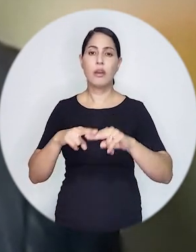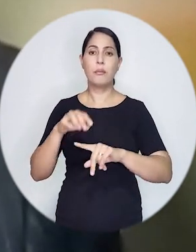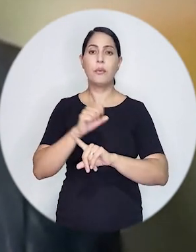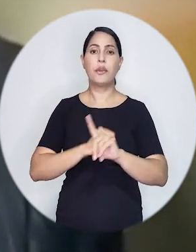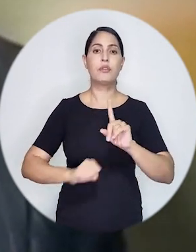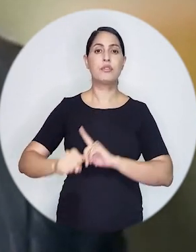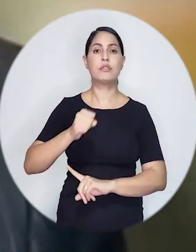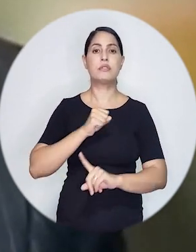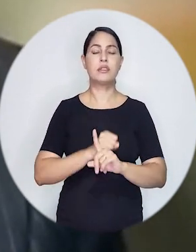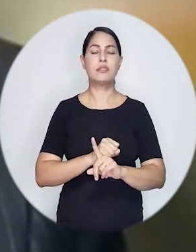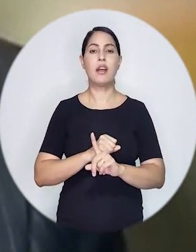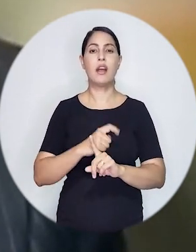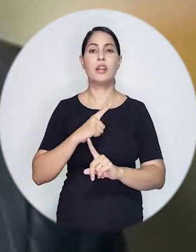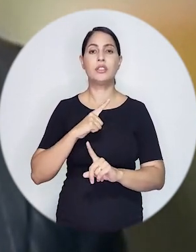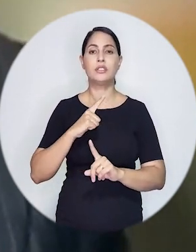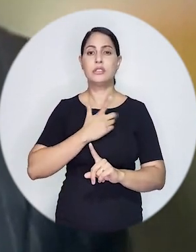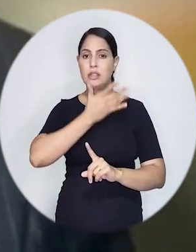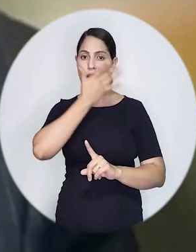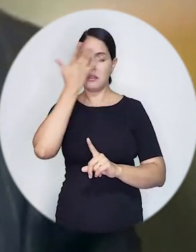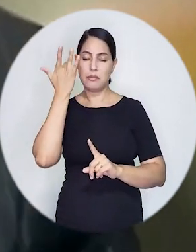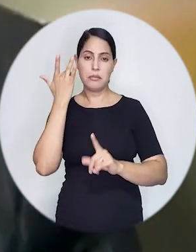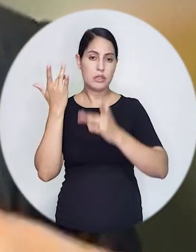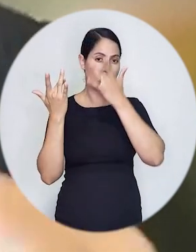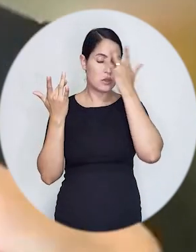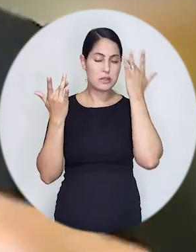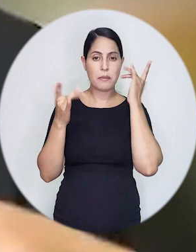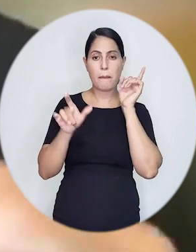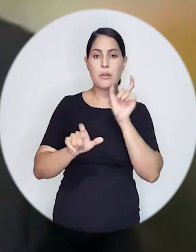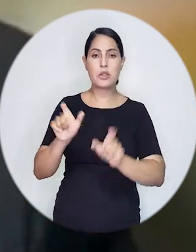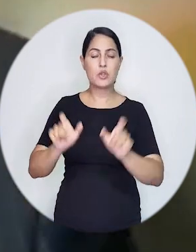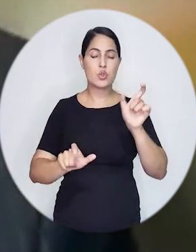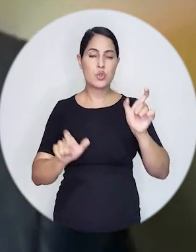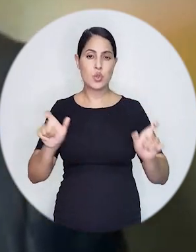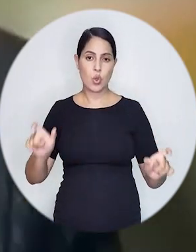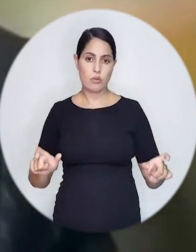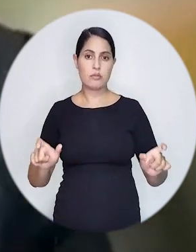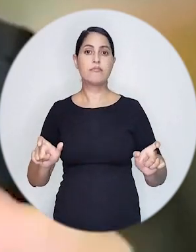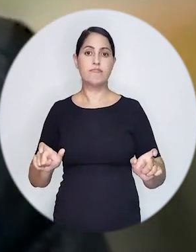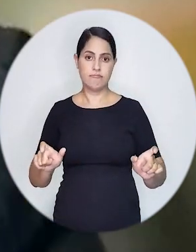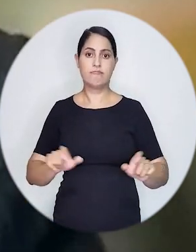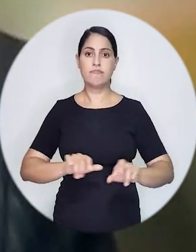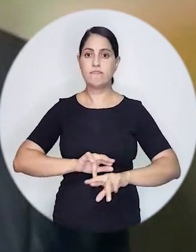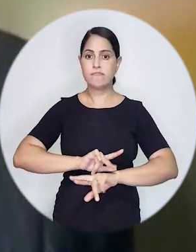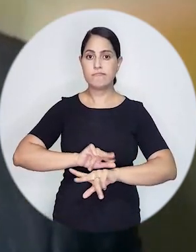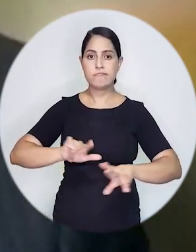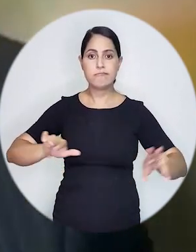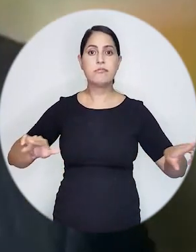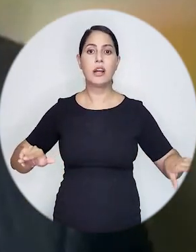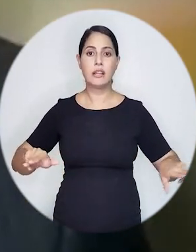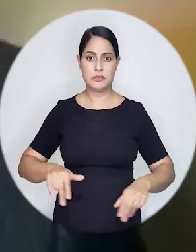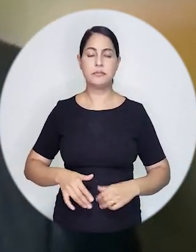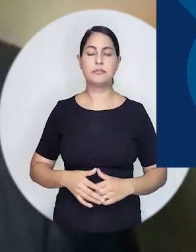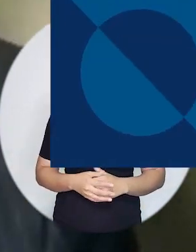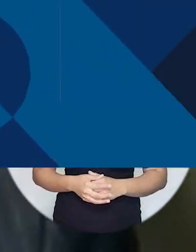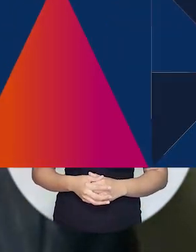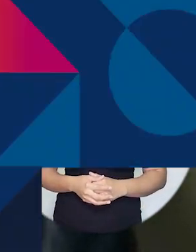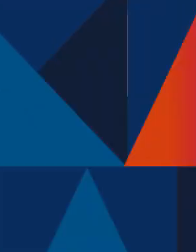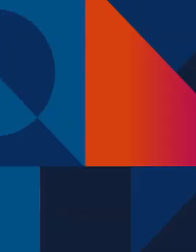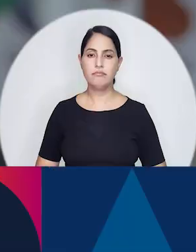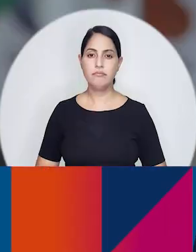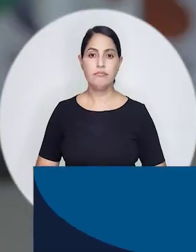esclarecida que a sociedade ela compõe todas as pessoas, com e sem